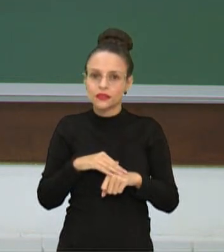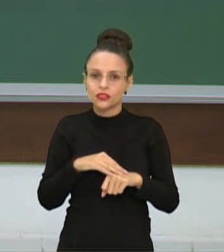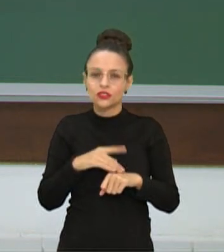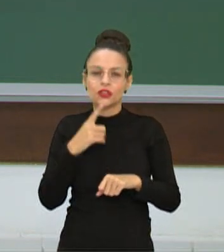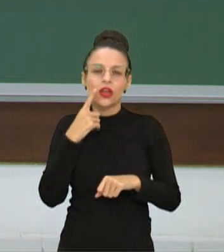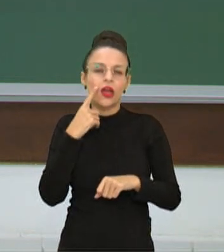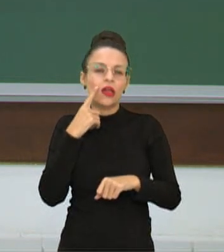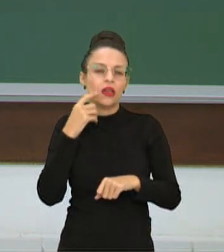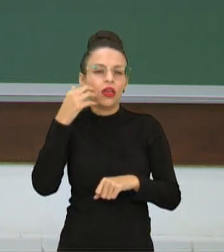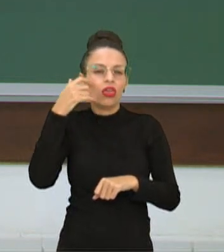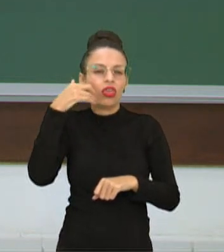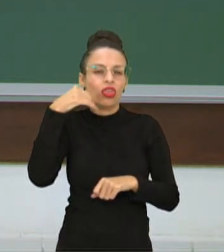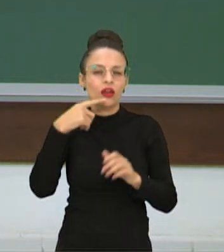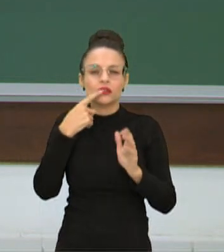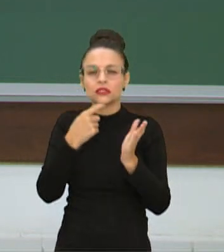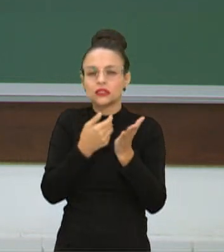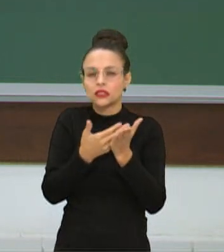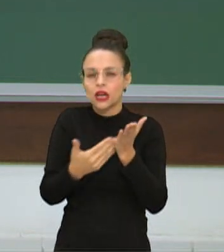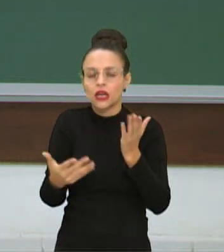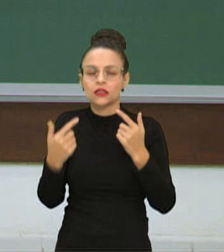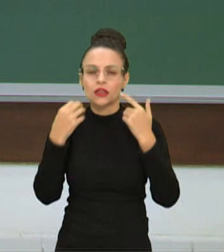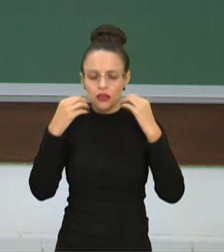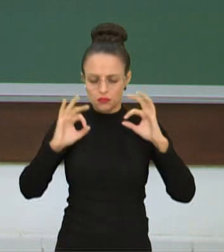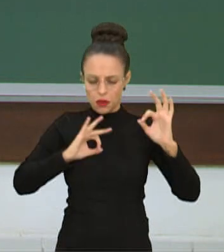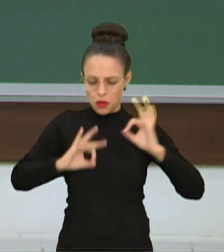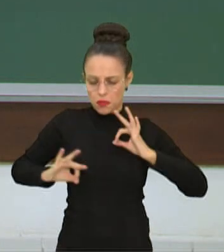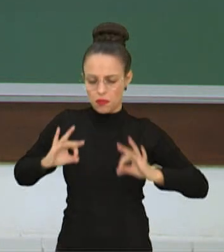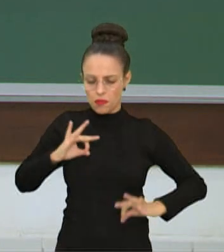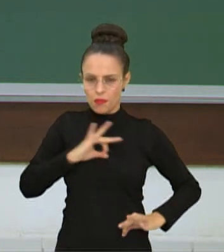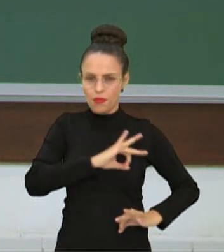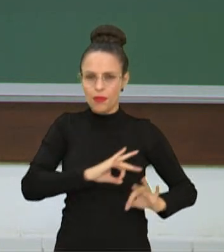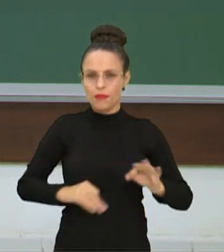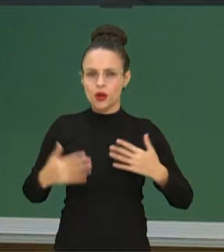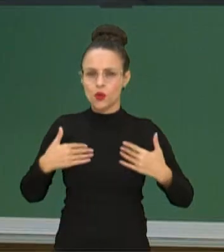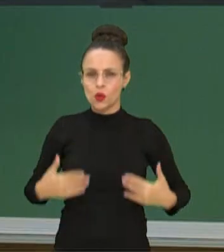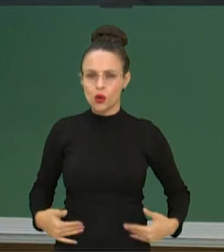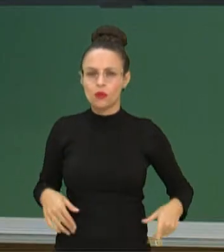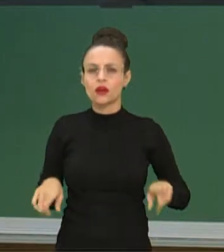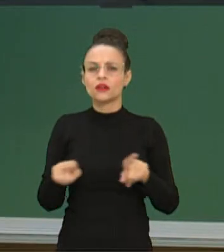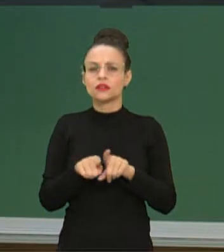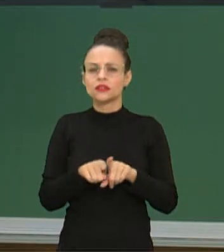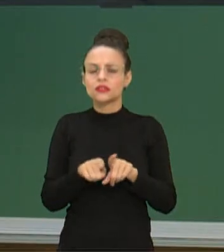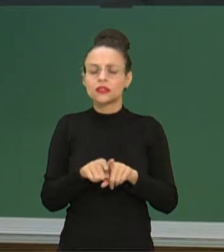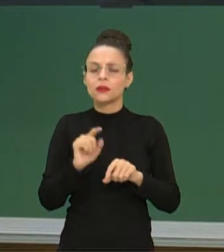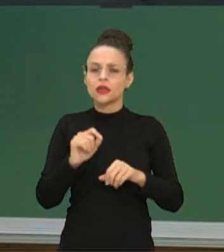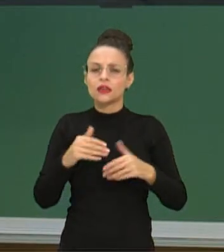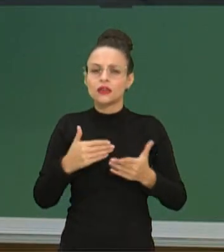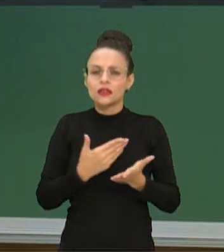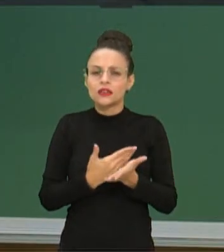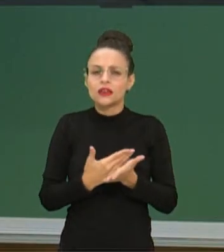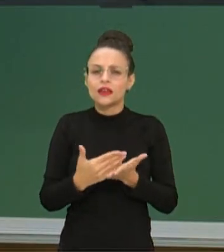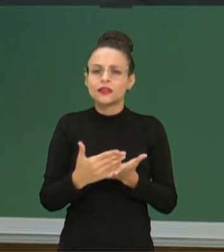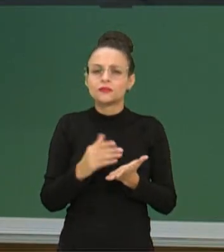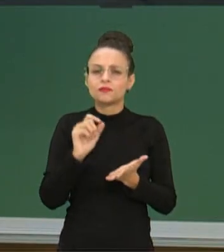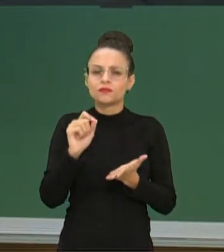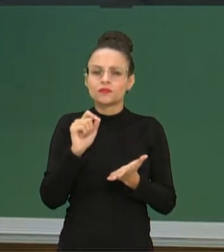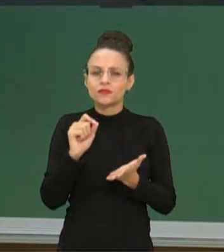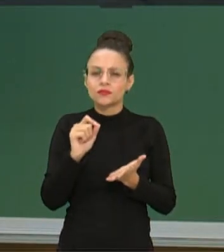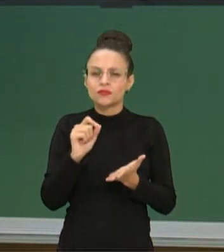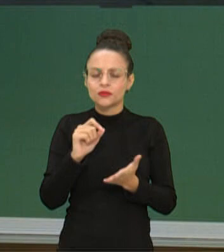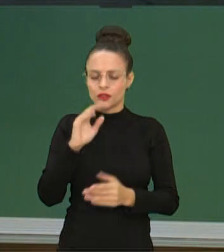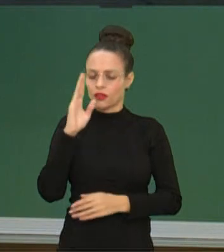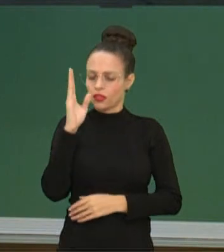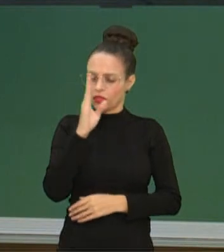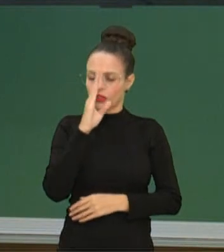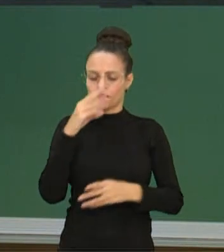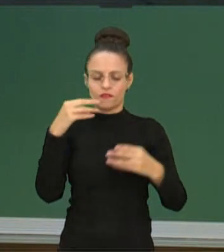na gengiva, manchas vermelhas pelo corpo, a pessoa também começava a desenvolver sintomas de